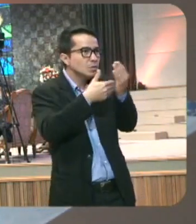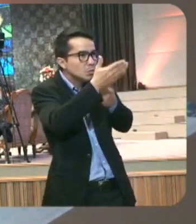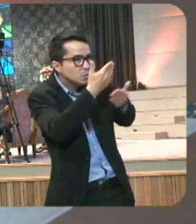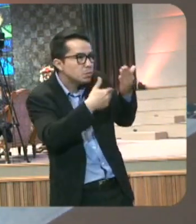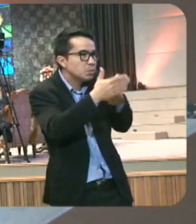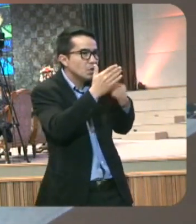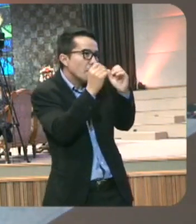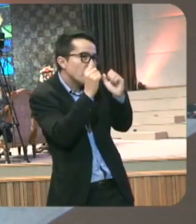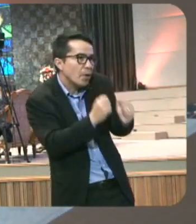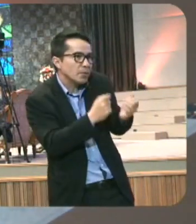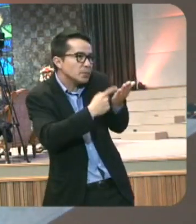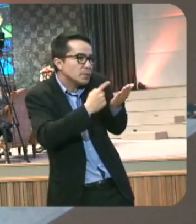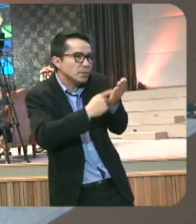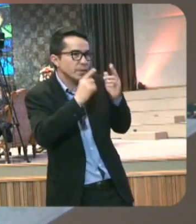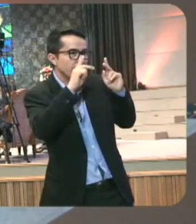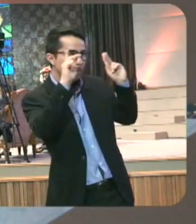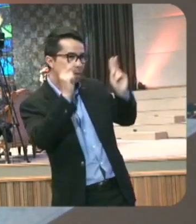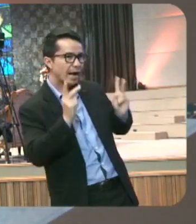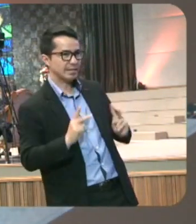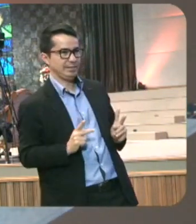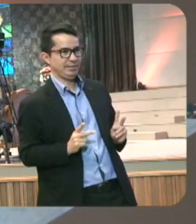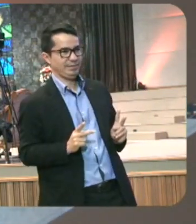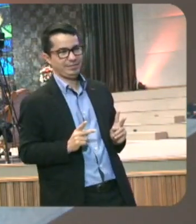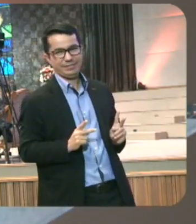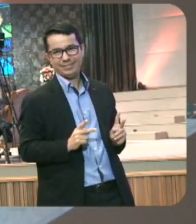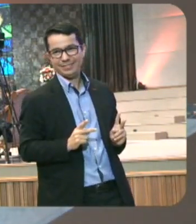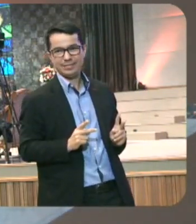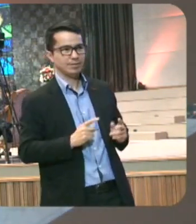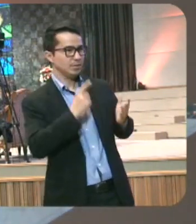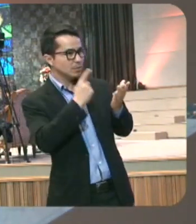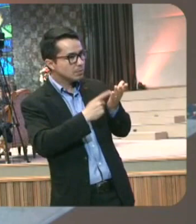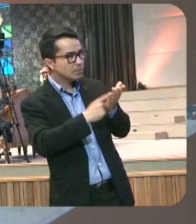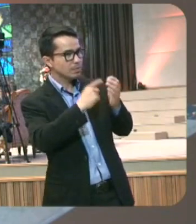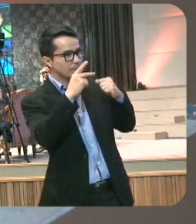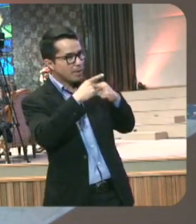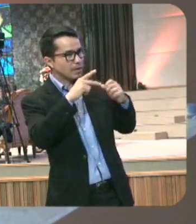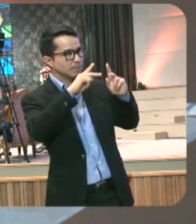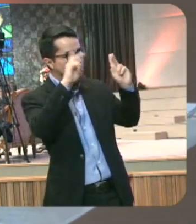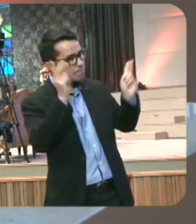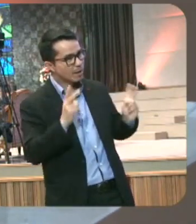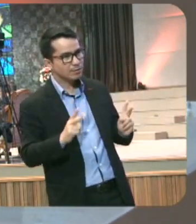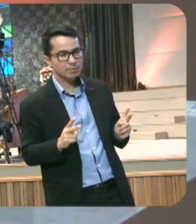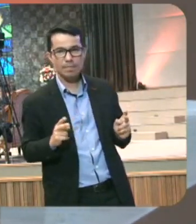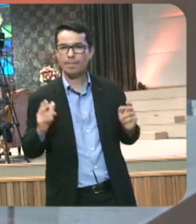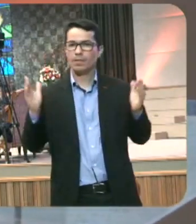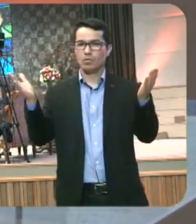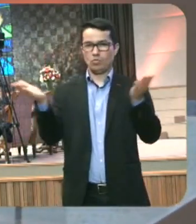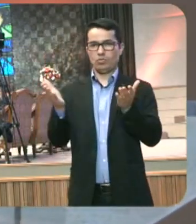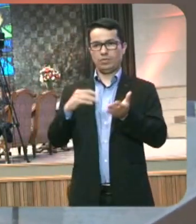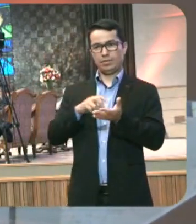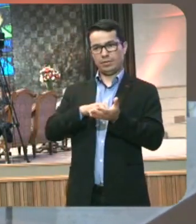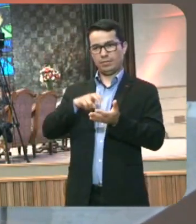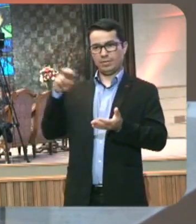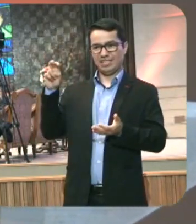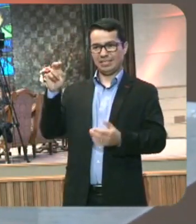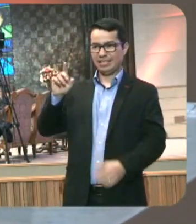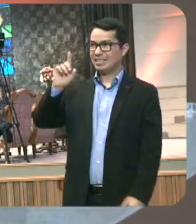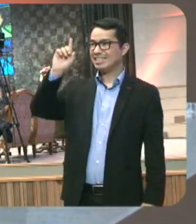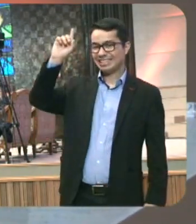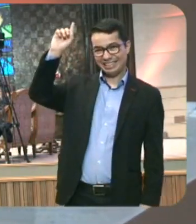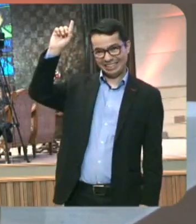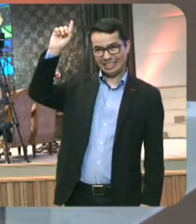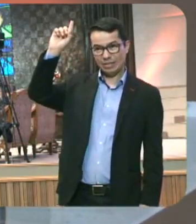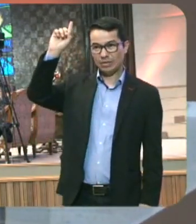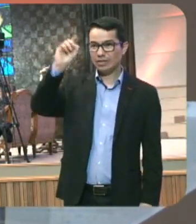um acordo de paz. E nós estudamos hoje de manhã de que Deus havia